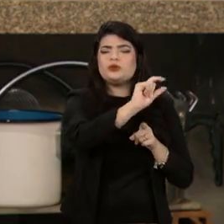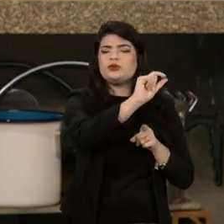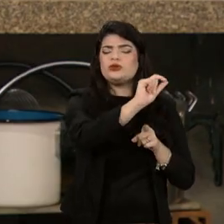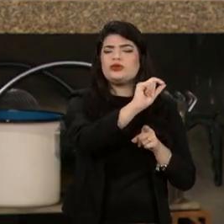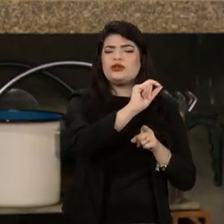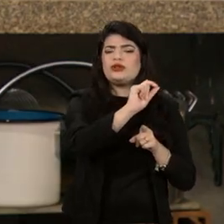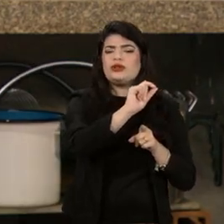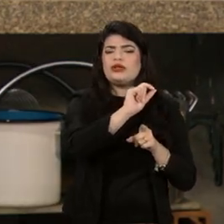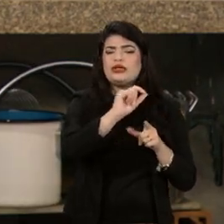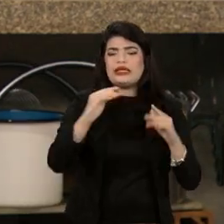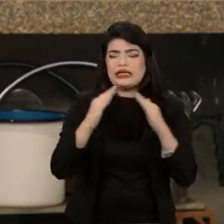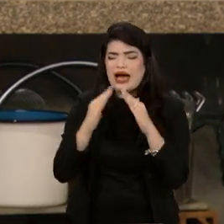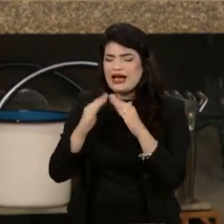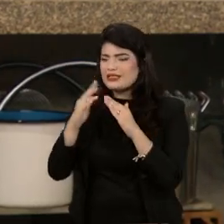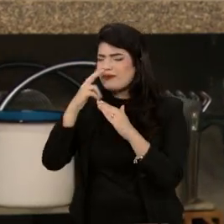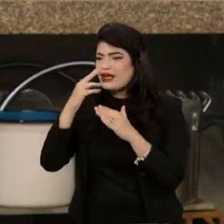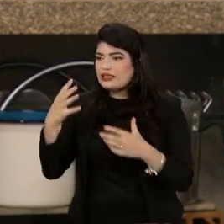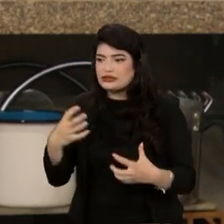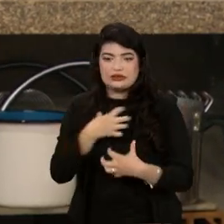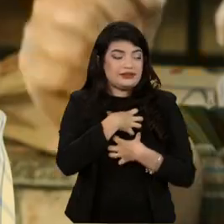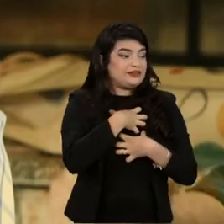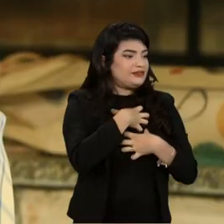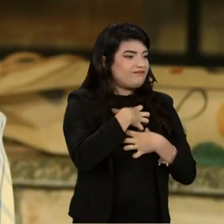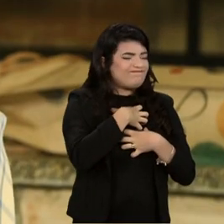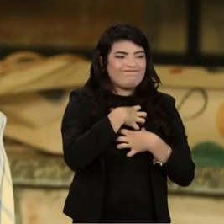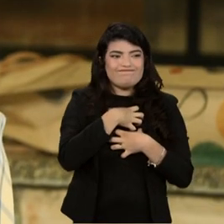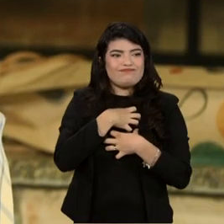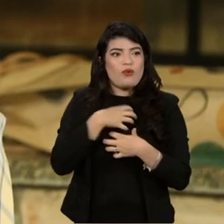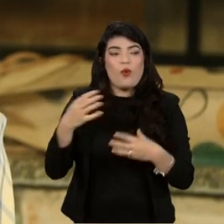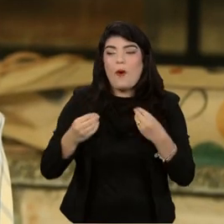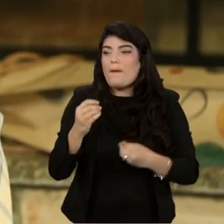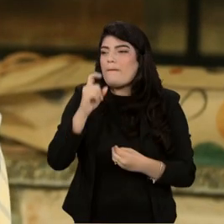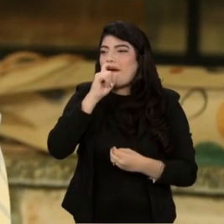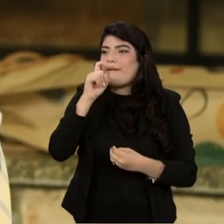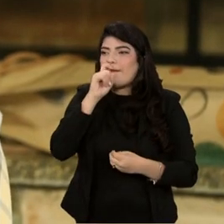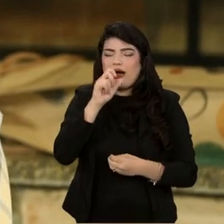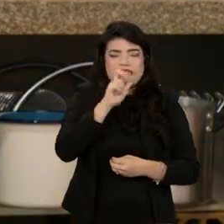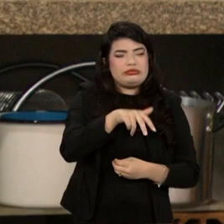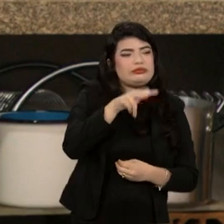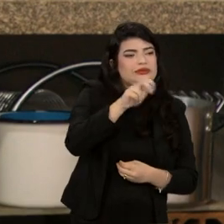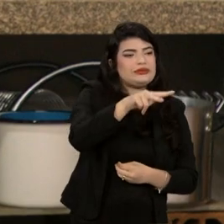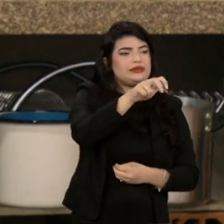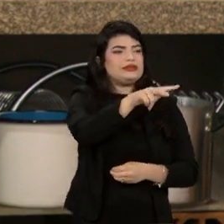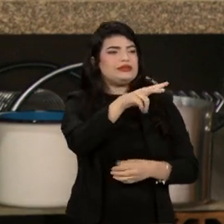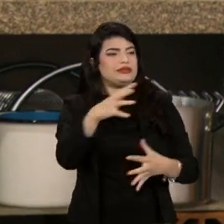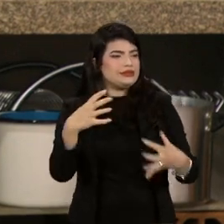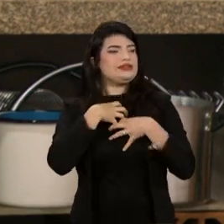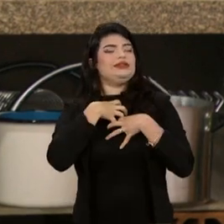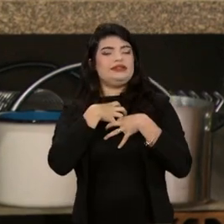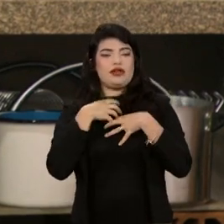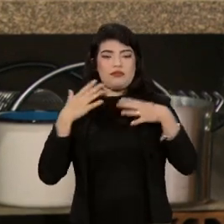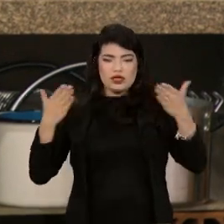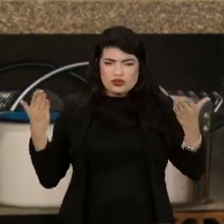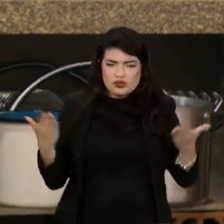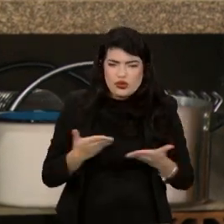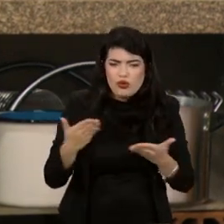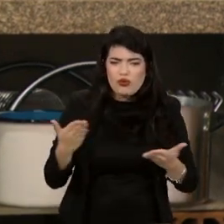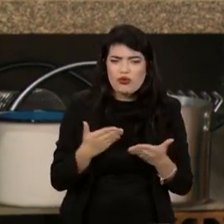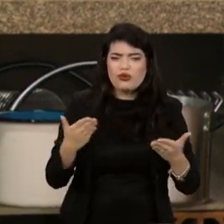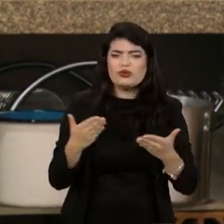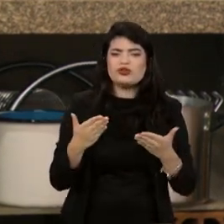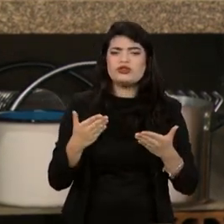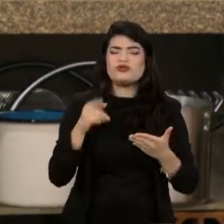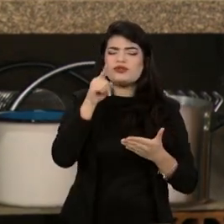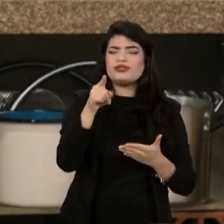toda a casa tremia com os passos de papai. Mas hoje o seu retrato, muito